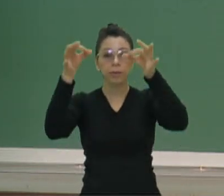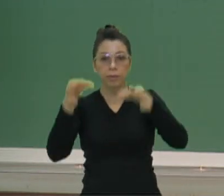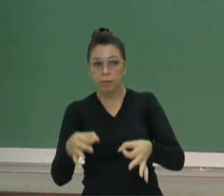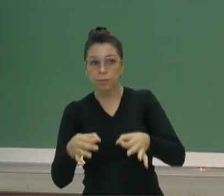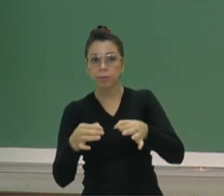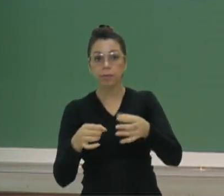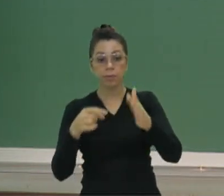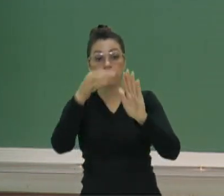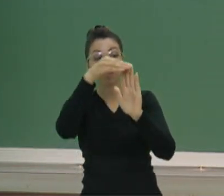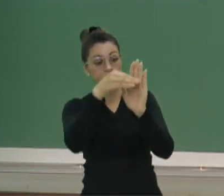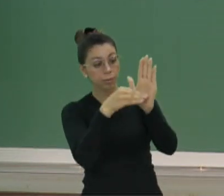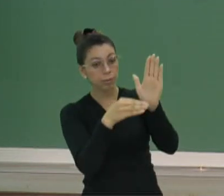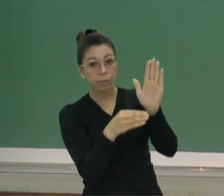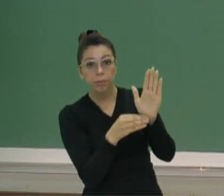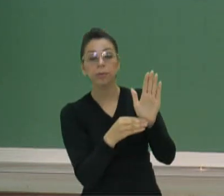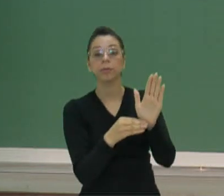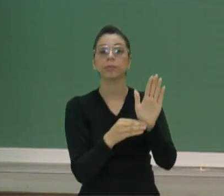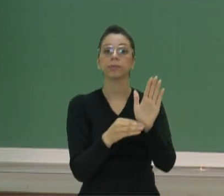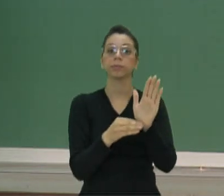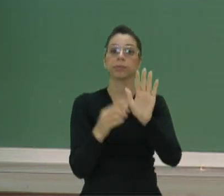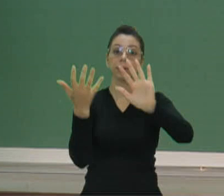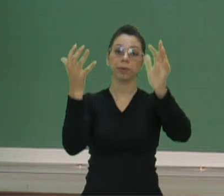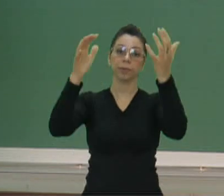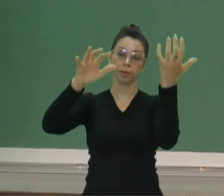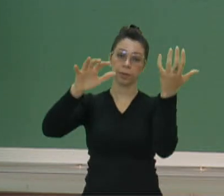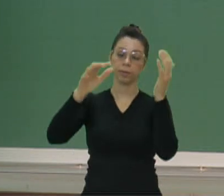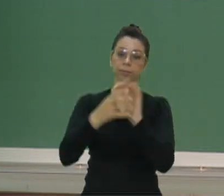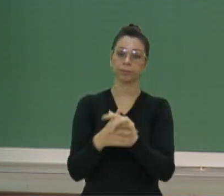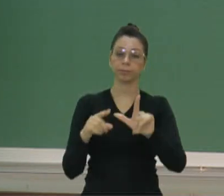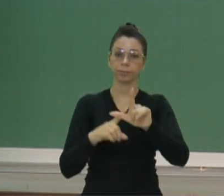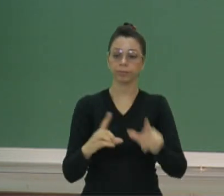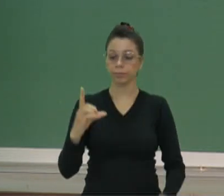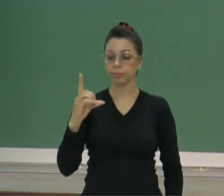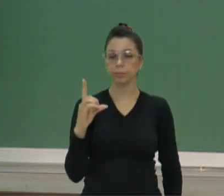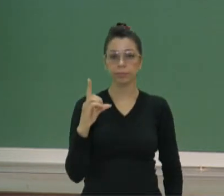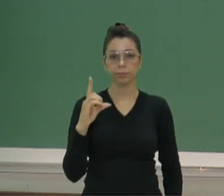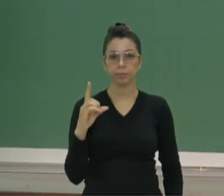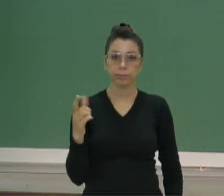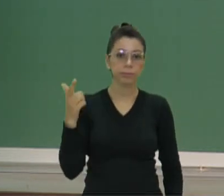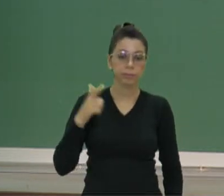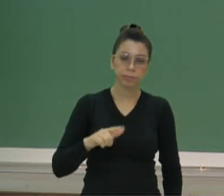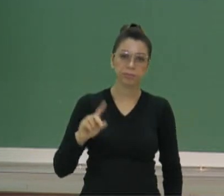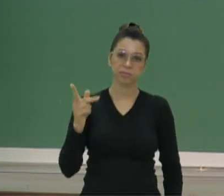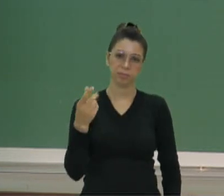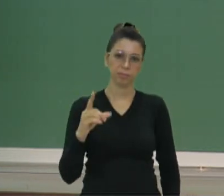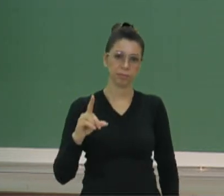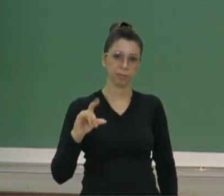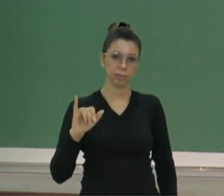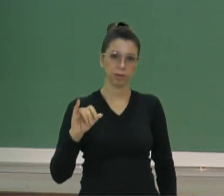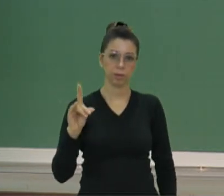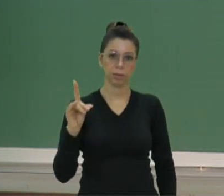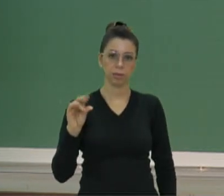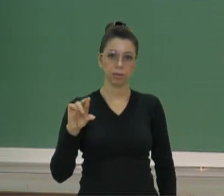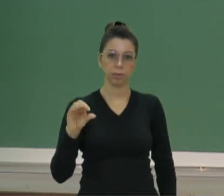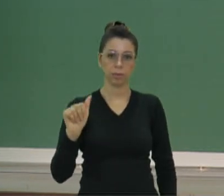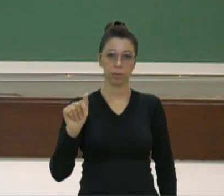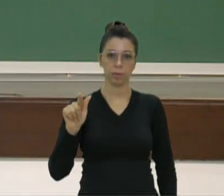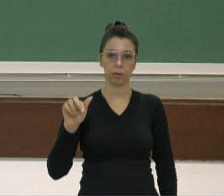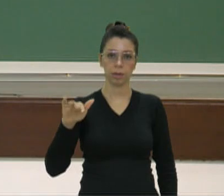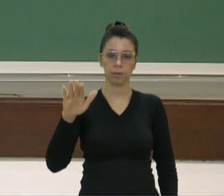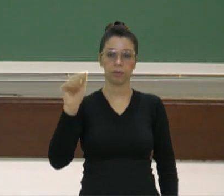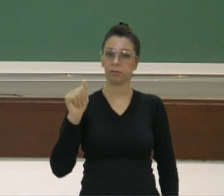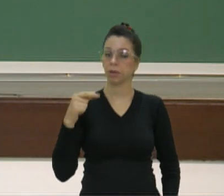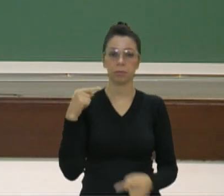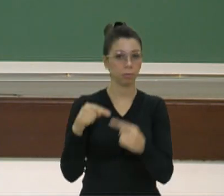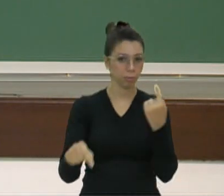esses são os elementos que determinam o clima. Na letra D, novamente, hidrografia, já explicado, não